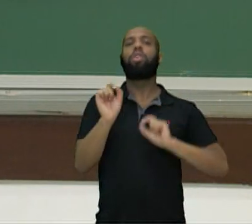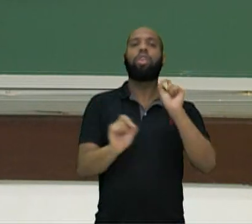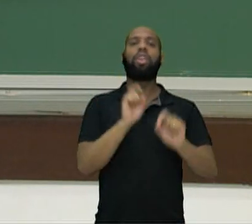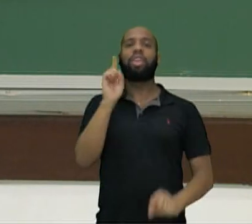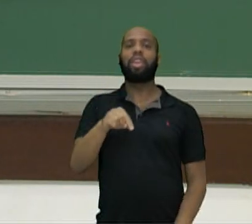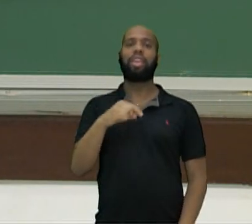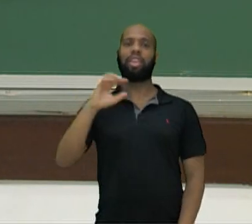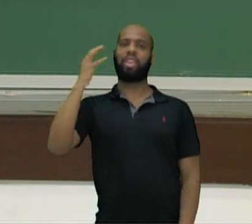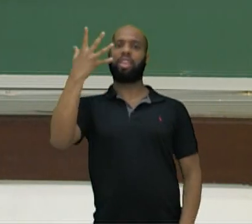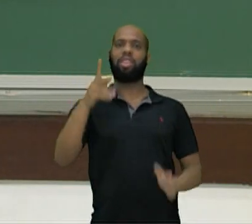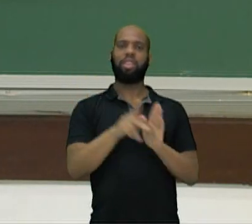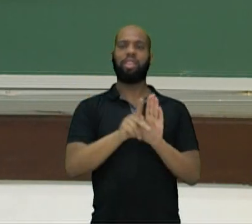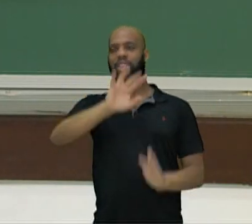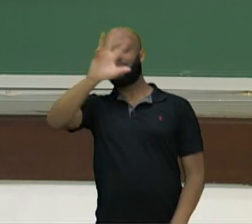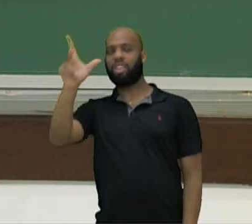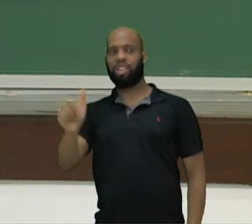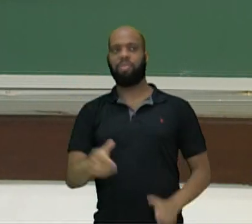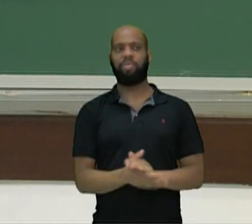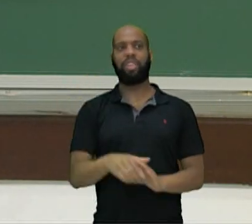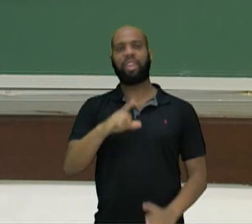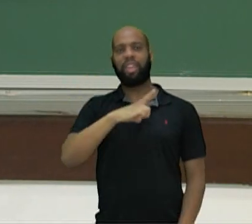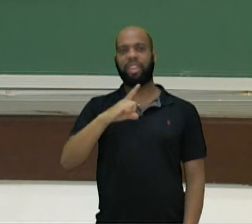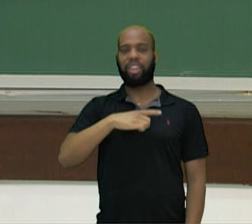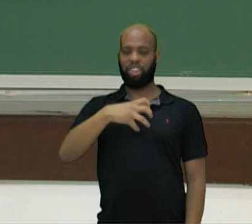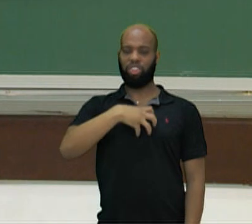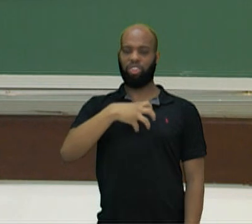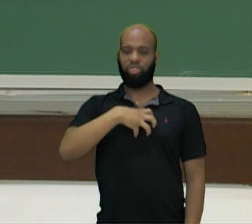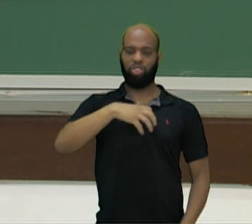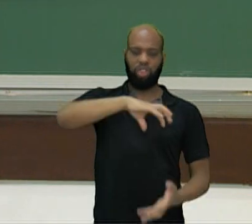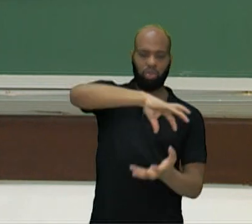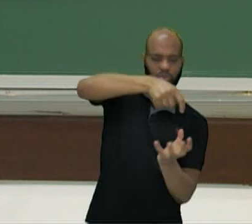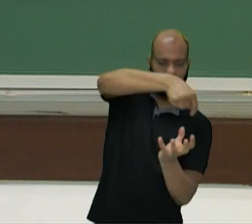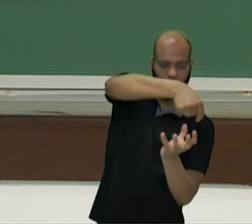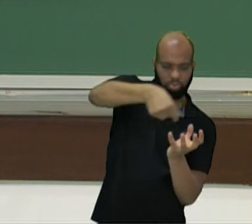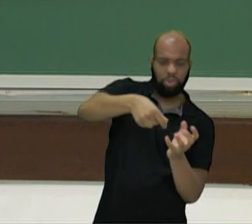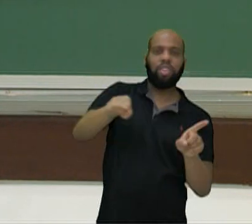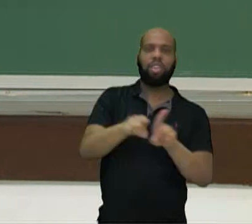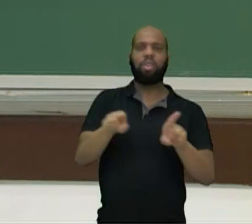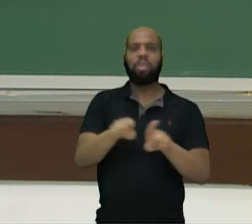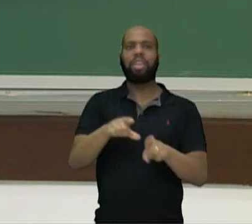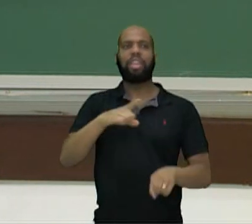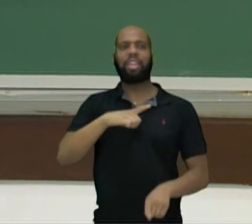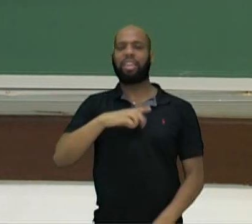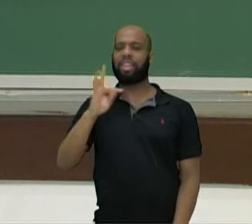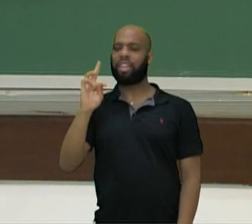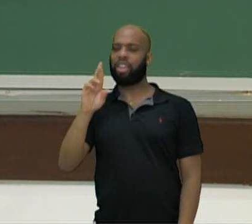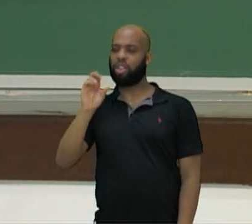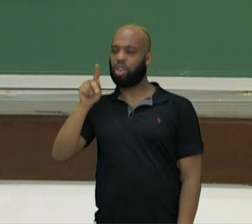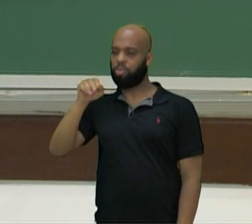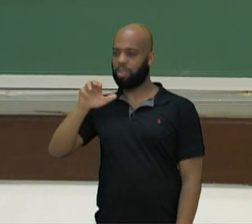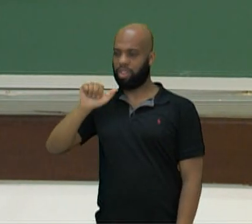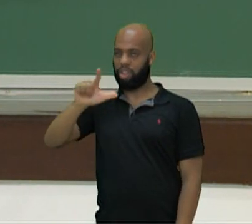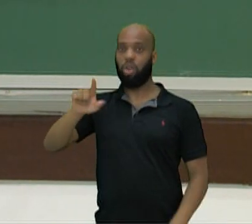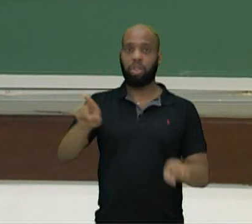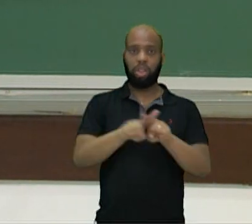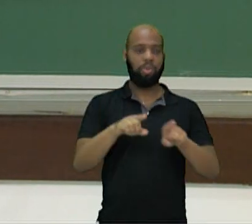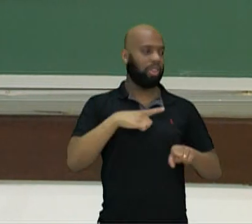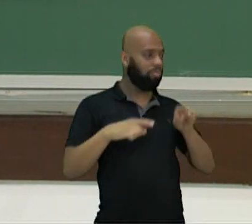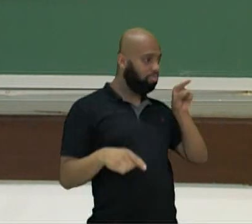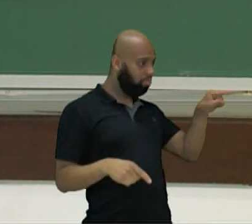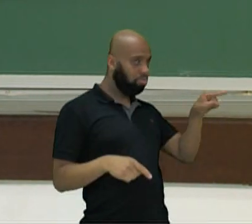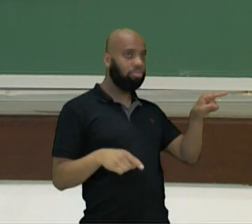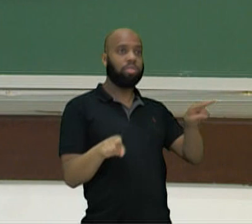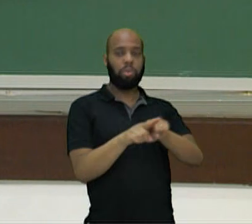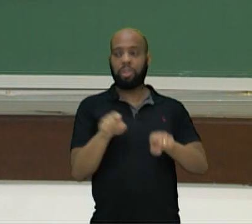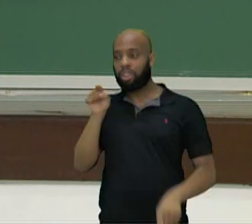os climas da África. Repare, clima equatorial, depois clima tropical, os climas semiárido, as áreas